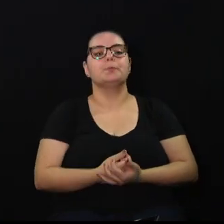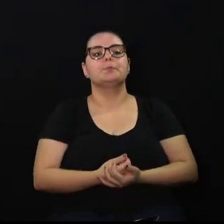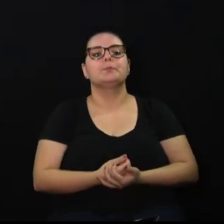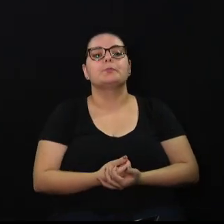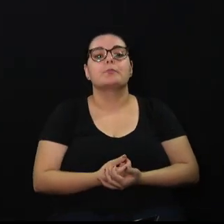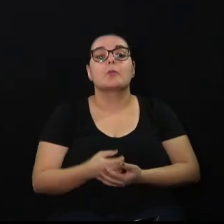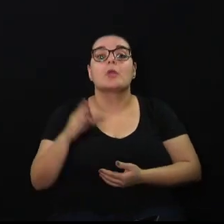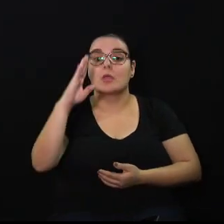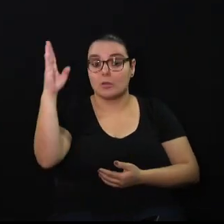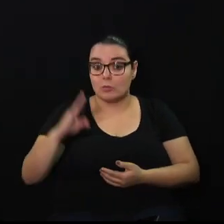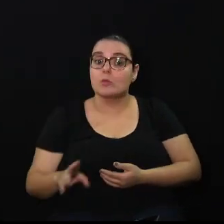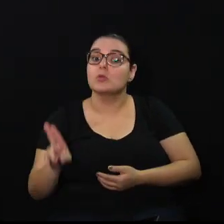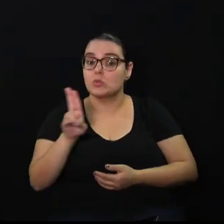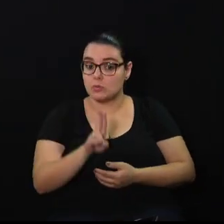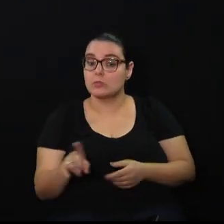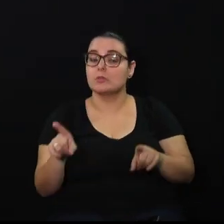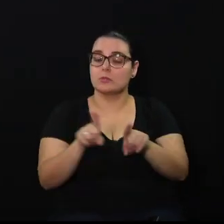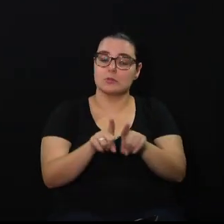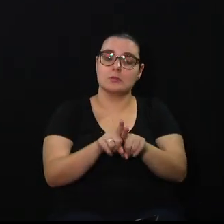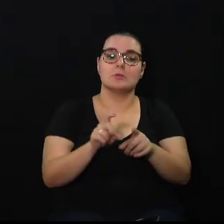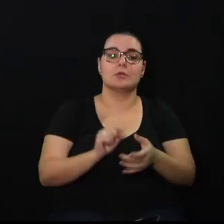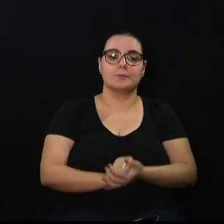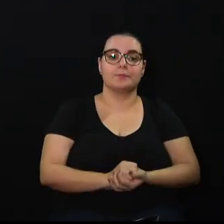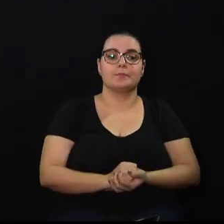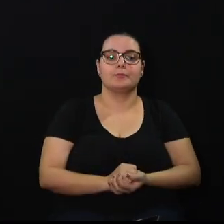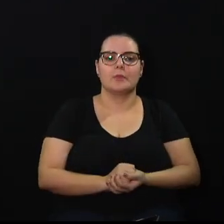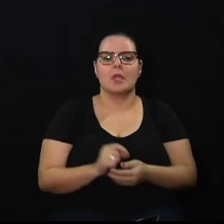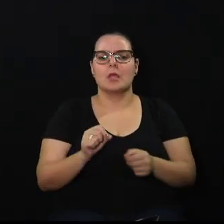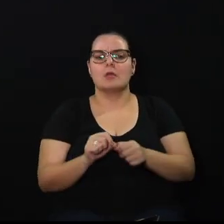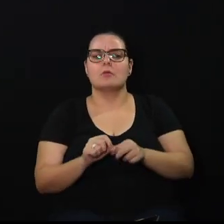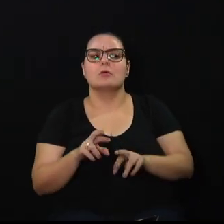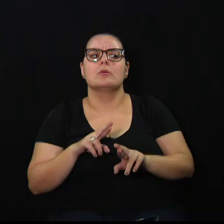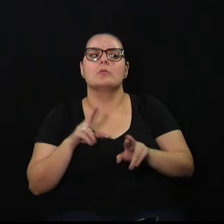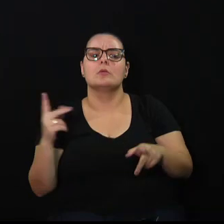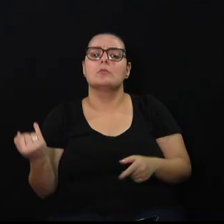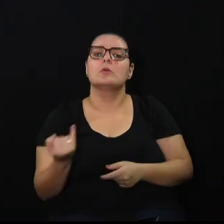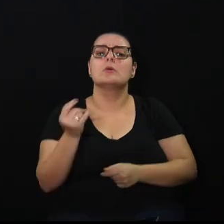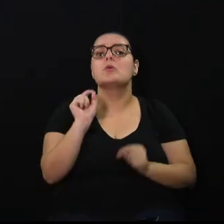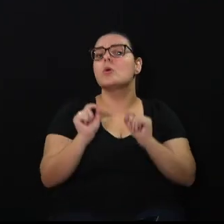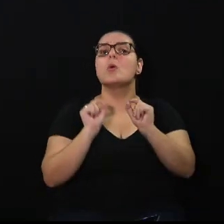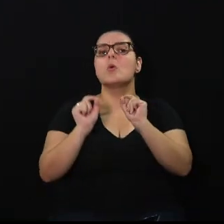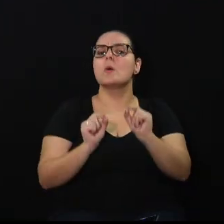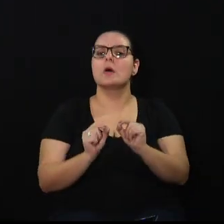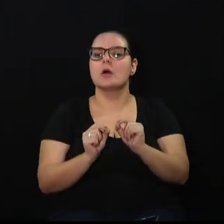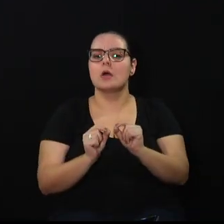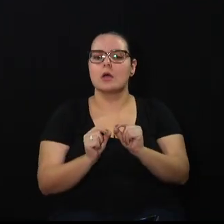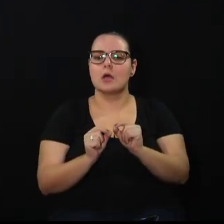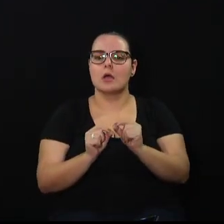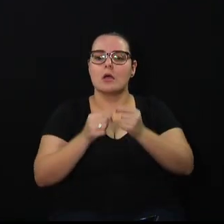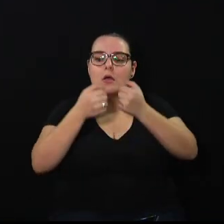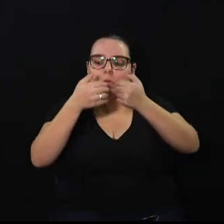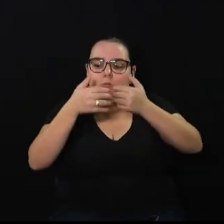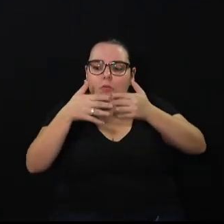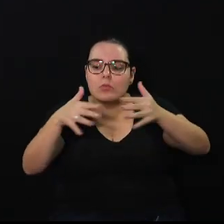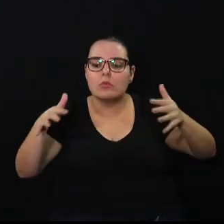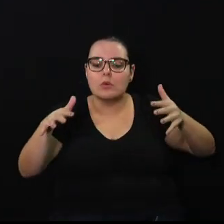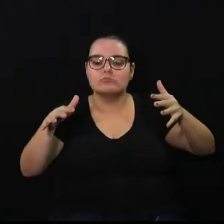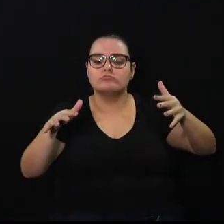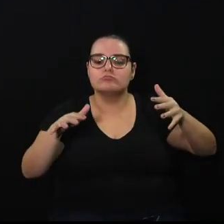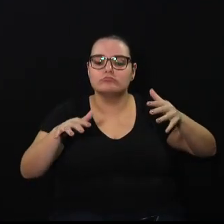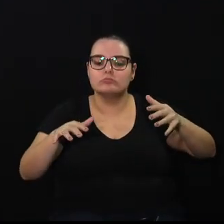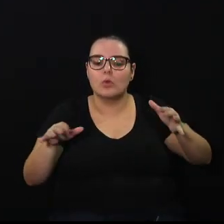a se utilizar dela e ela faz uma diferença importante porque ela amplia mais ainda o diagnóstico de autismo